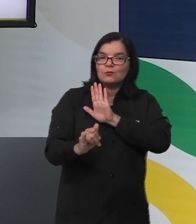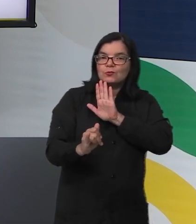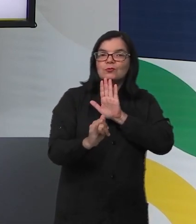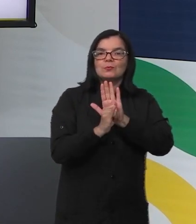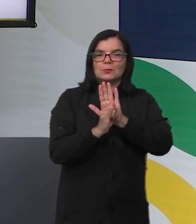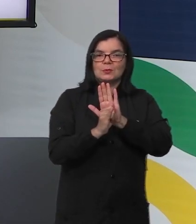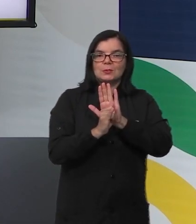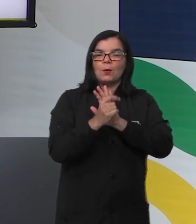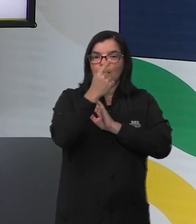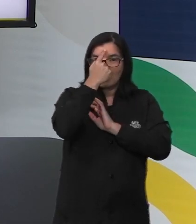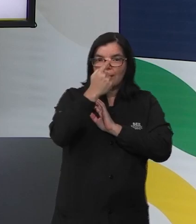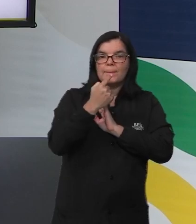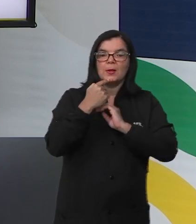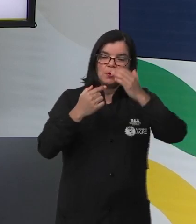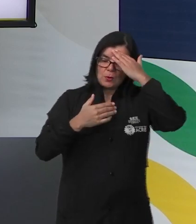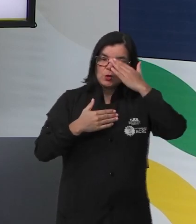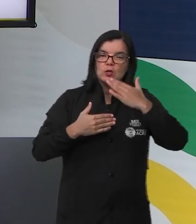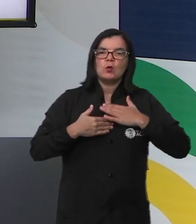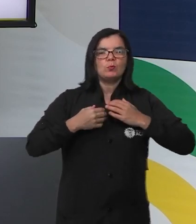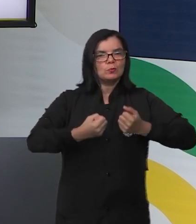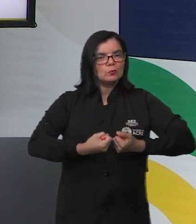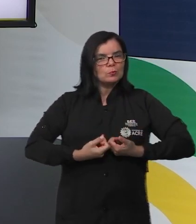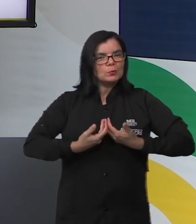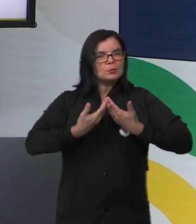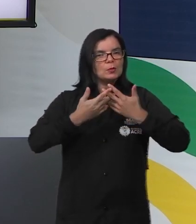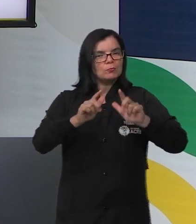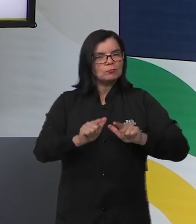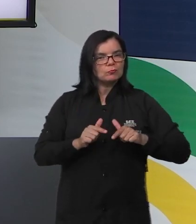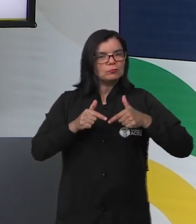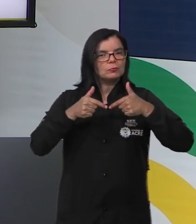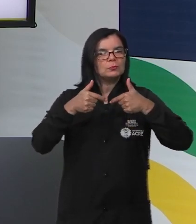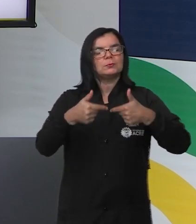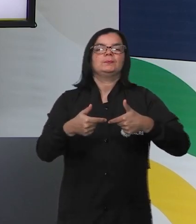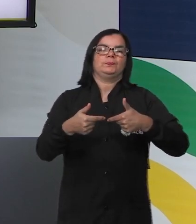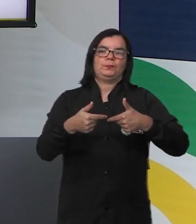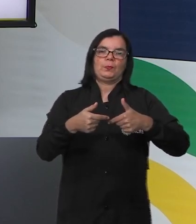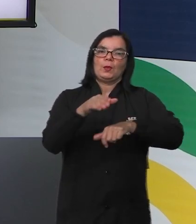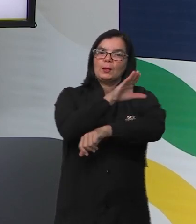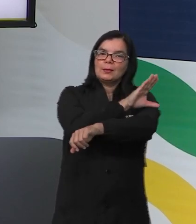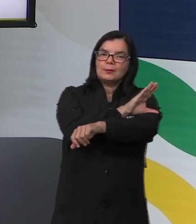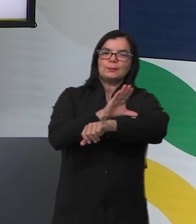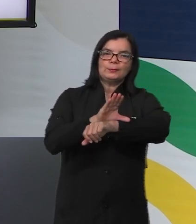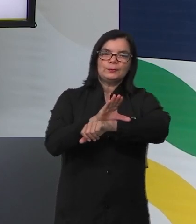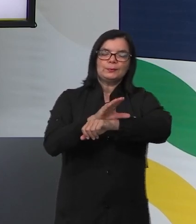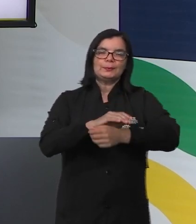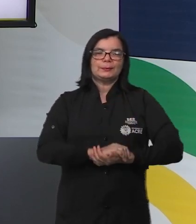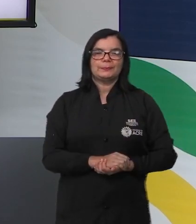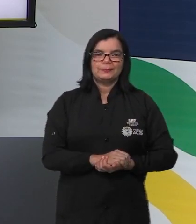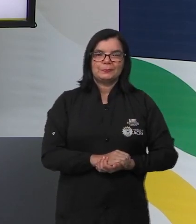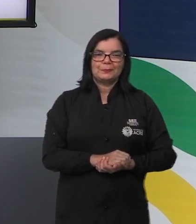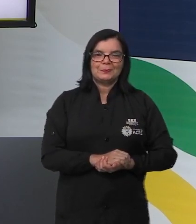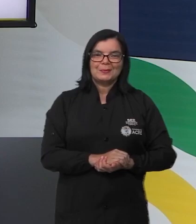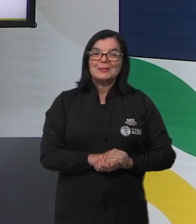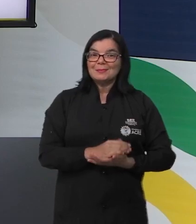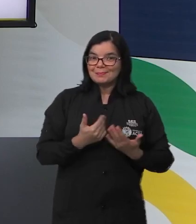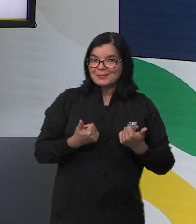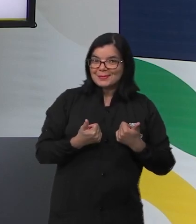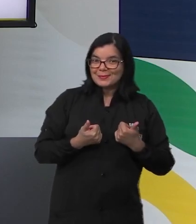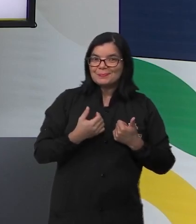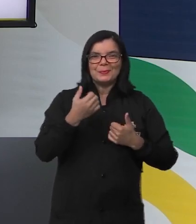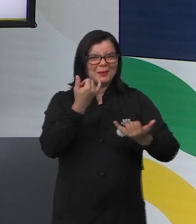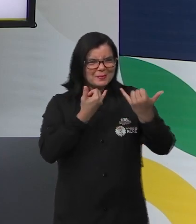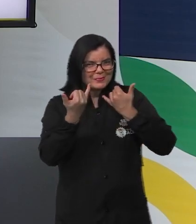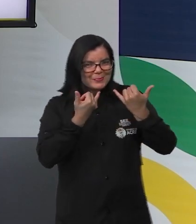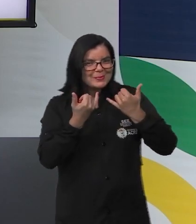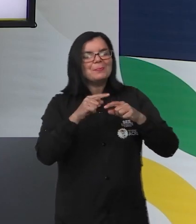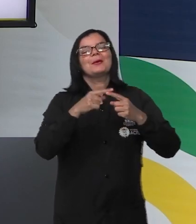são símbolos, e o corpo ali como expressão e manifestação dessa cultura. Muito corrido, muita informação,